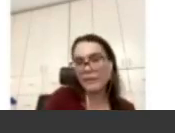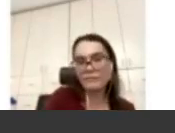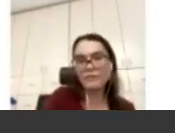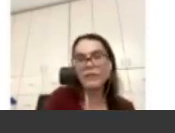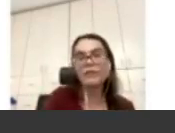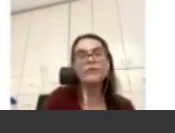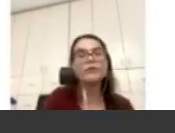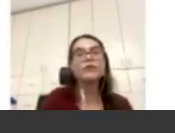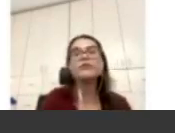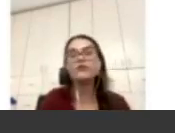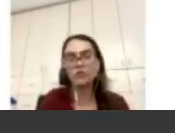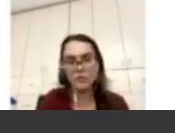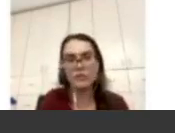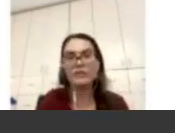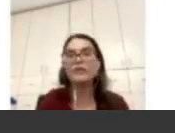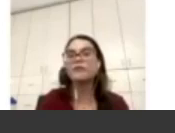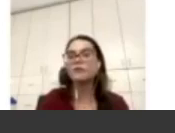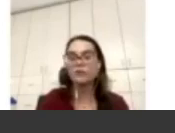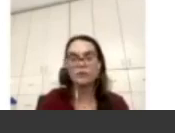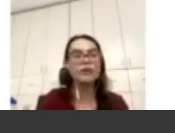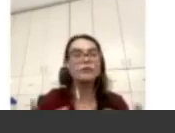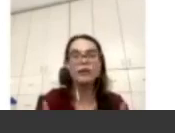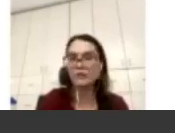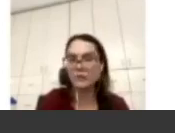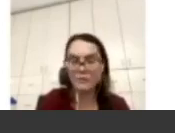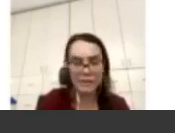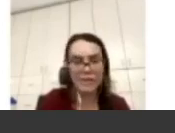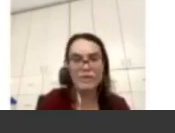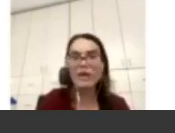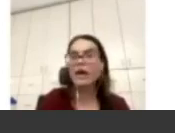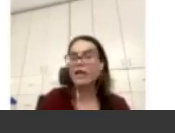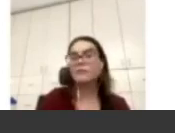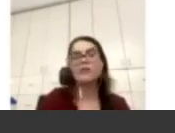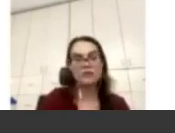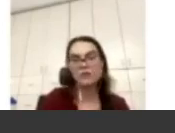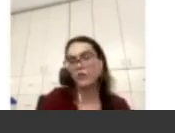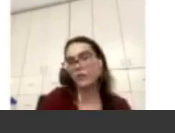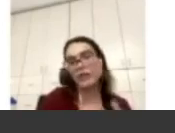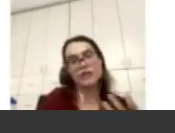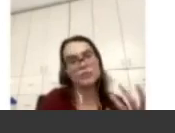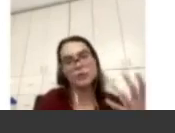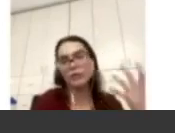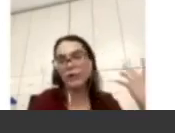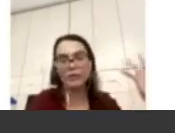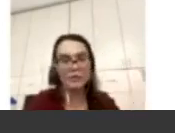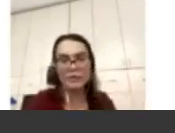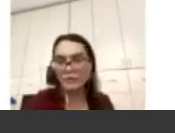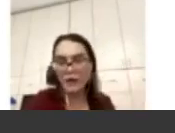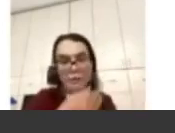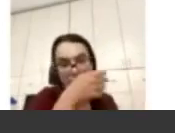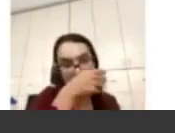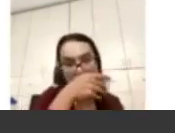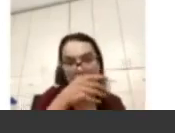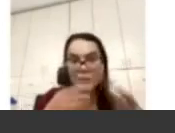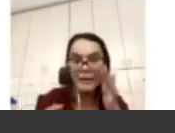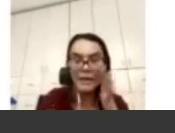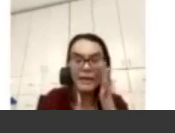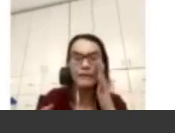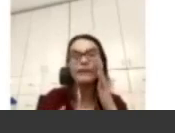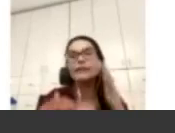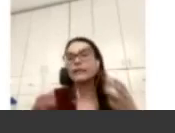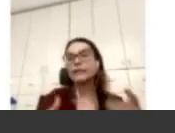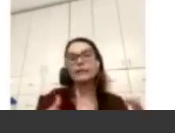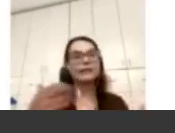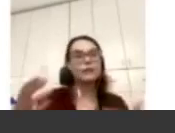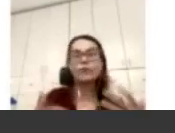insumos padrão. Então, eu vou ter os insumos, que são os insumos que eu tenho dentro da minha rede, as medicações, diferente de um protocolo internacional, muitas vezes que eu vou pegar,